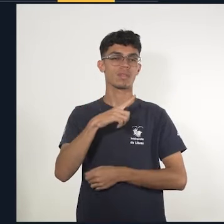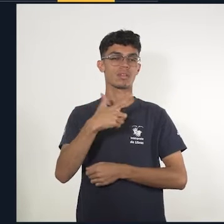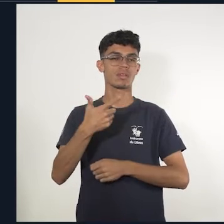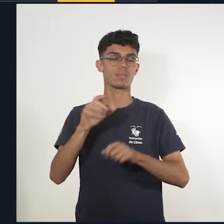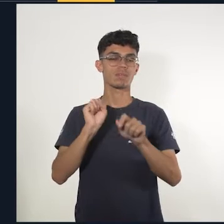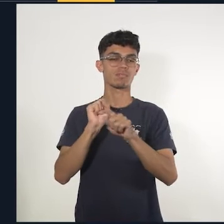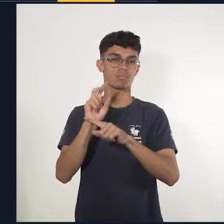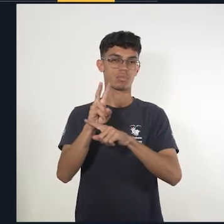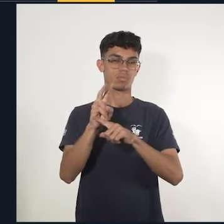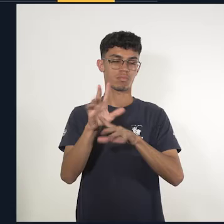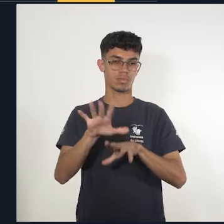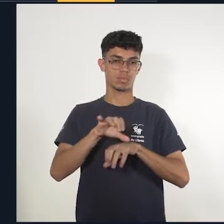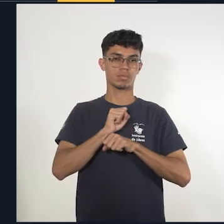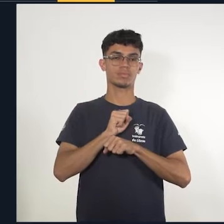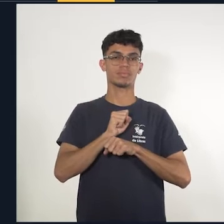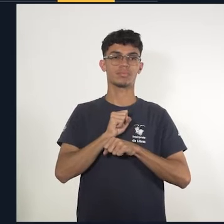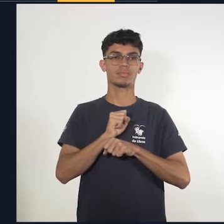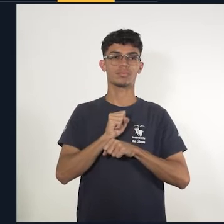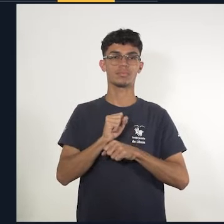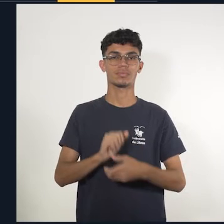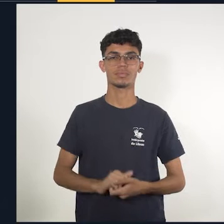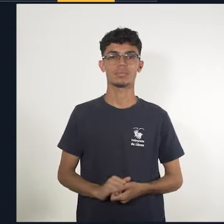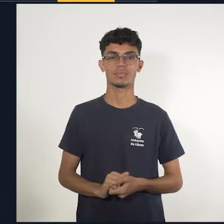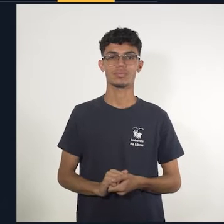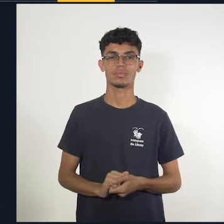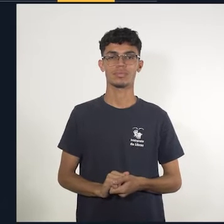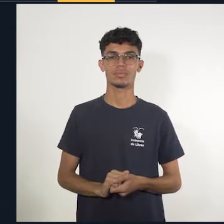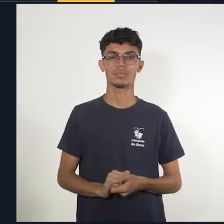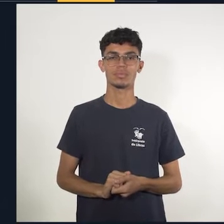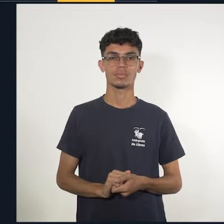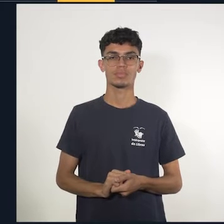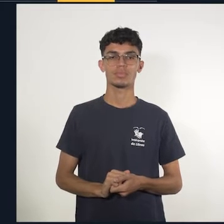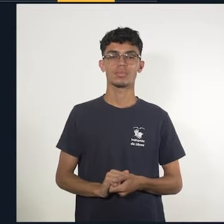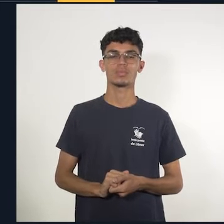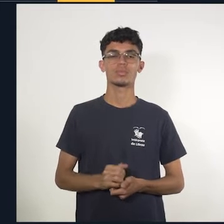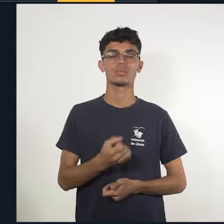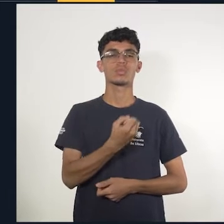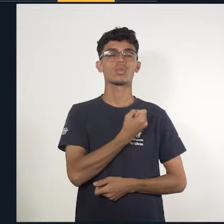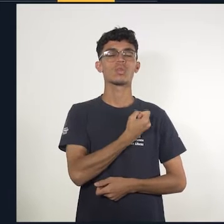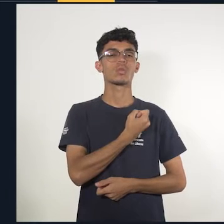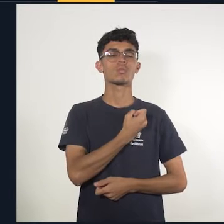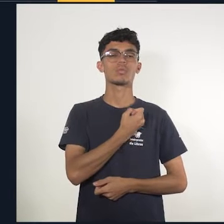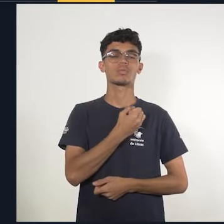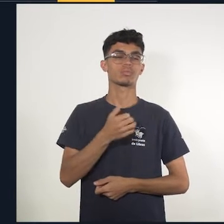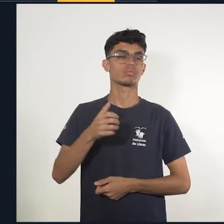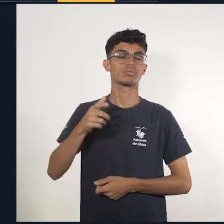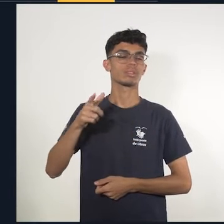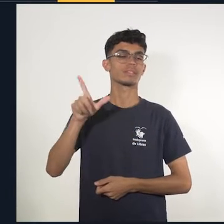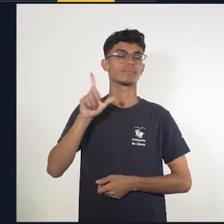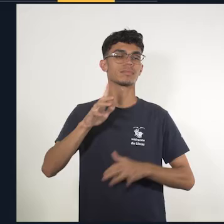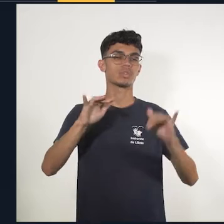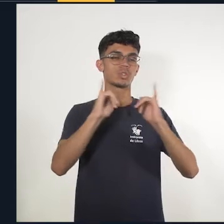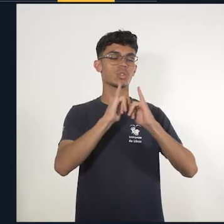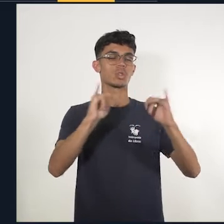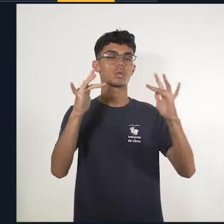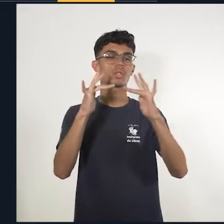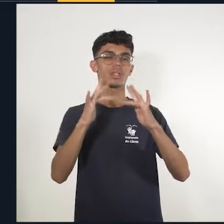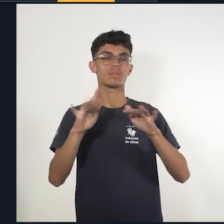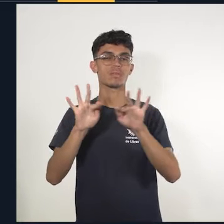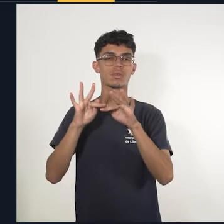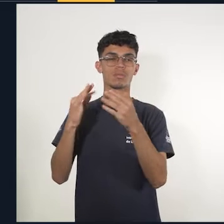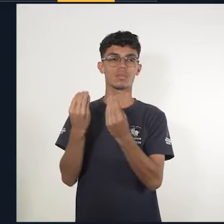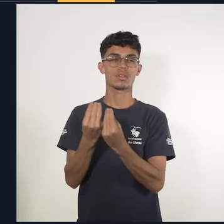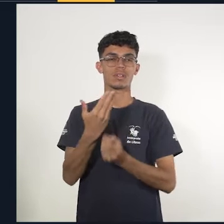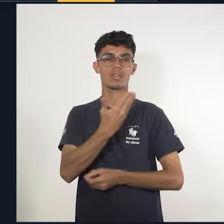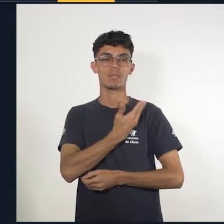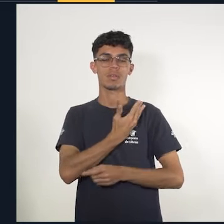e a contaminação muito superior àquelas que disseram que não têm contato com amigos e familiares,